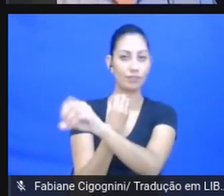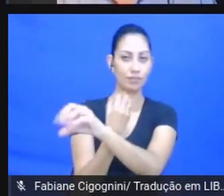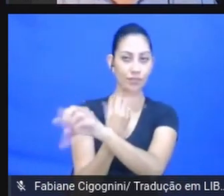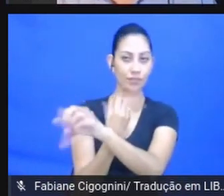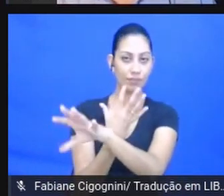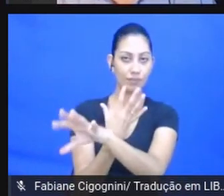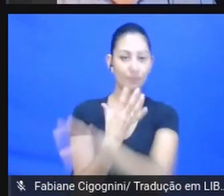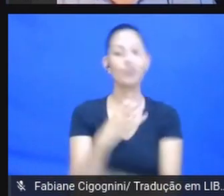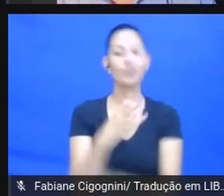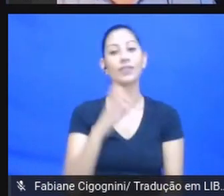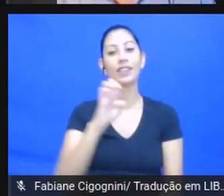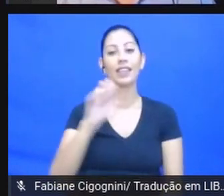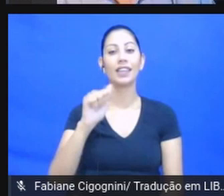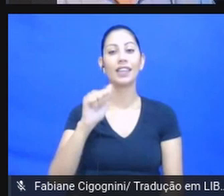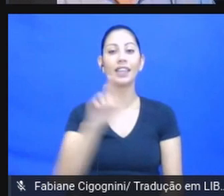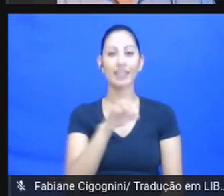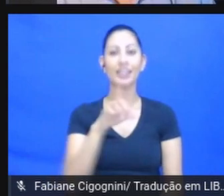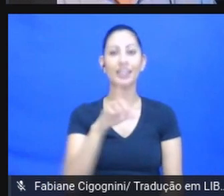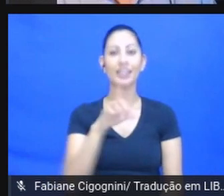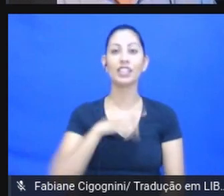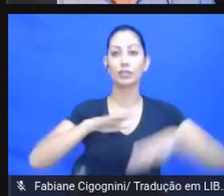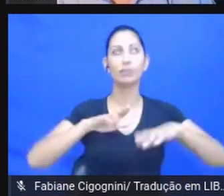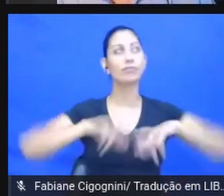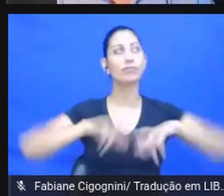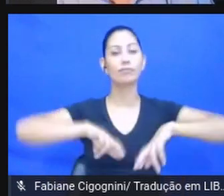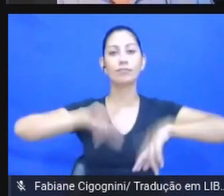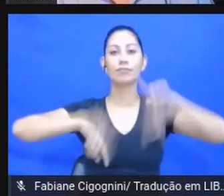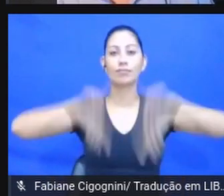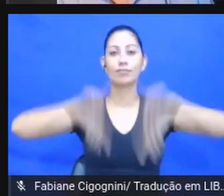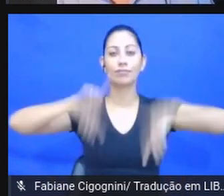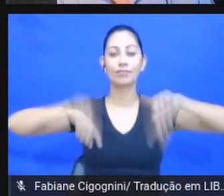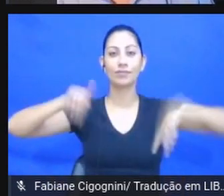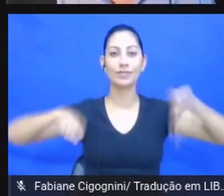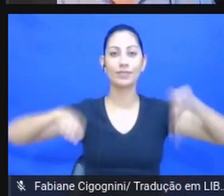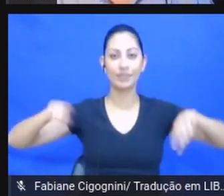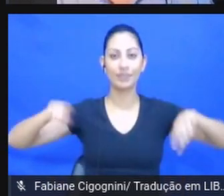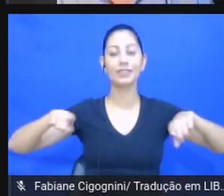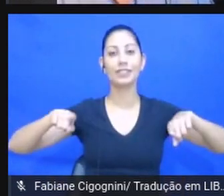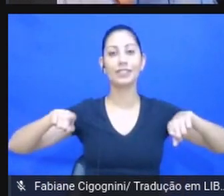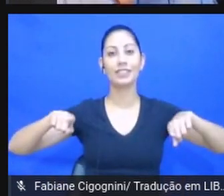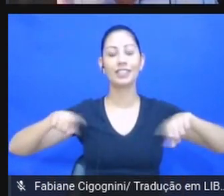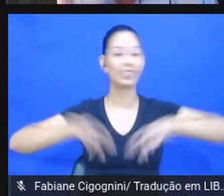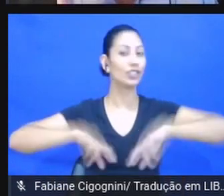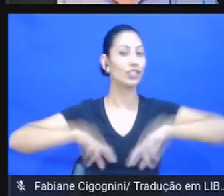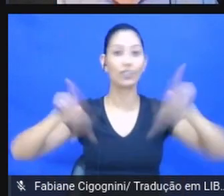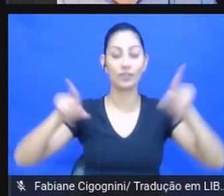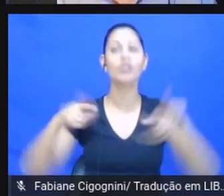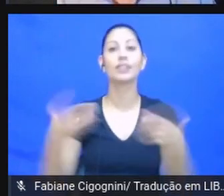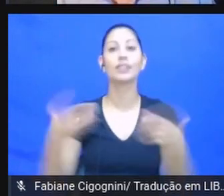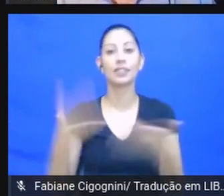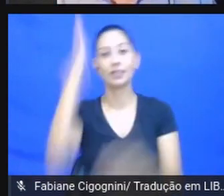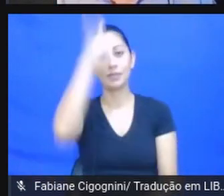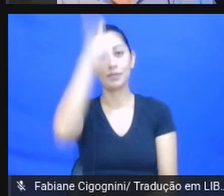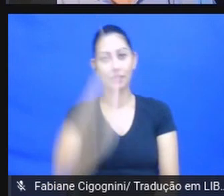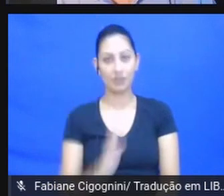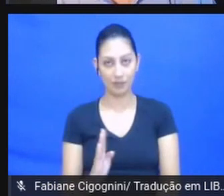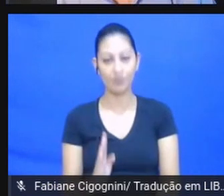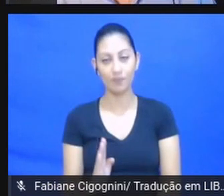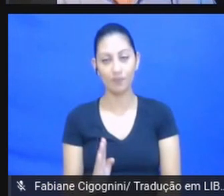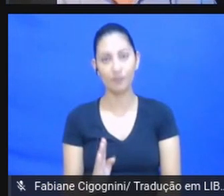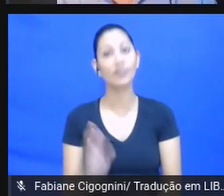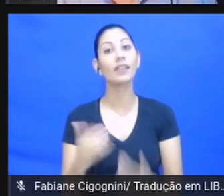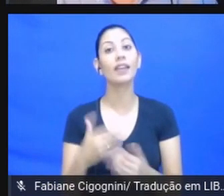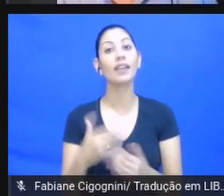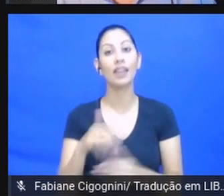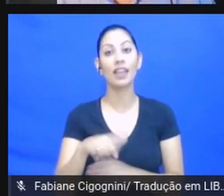havia muita diferença no Brasil. Vamos chegar a uma baixa de custos no presencial,